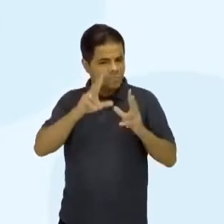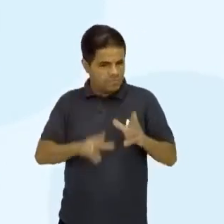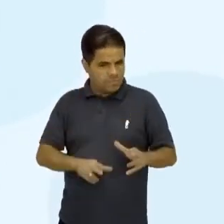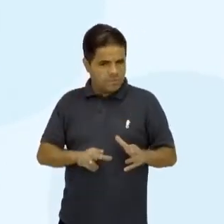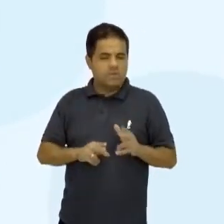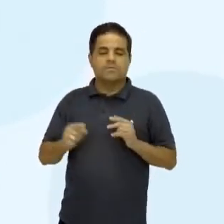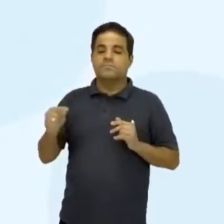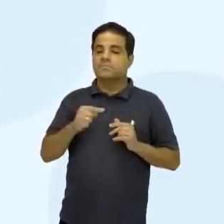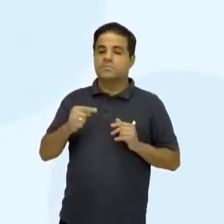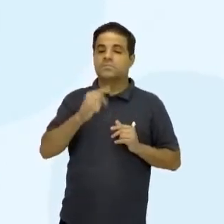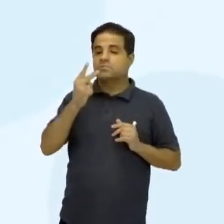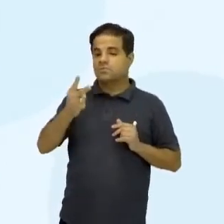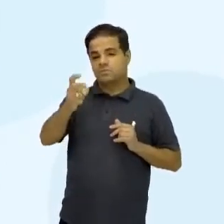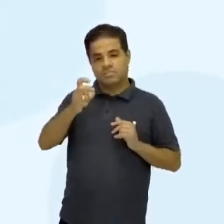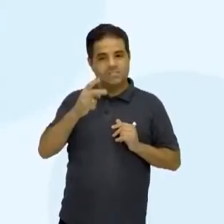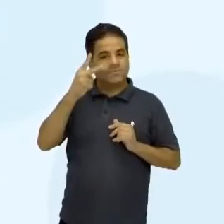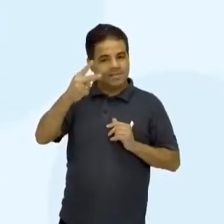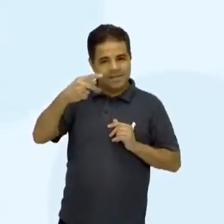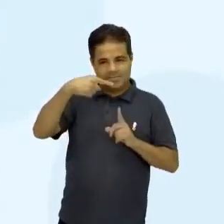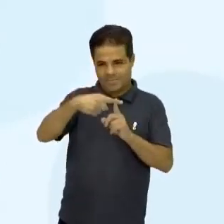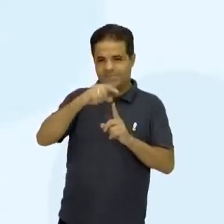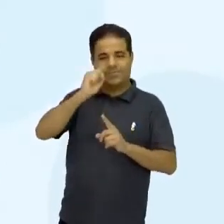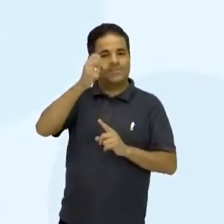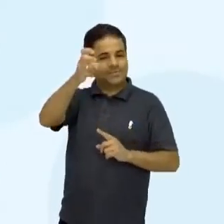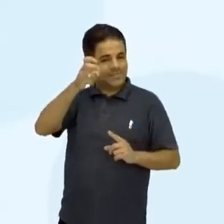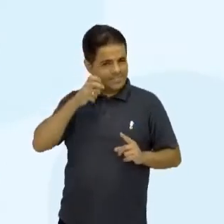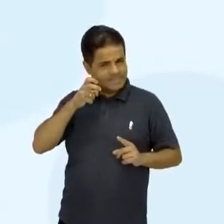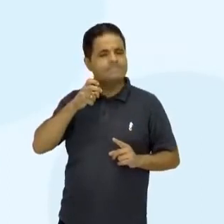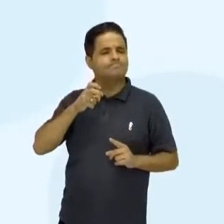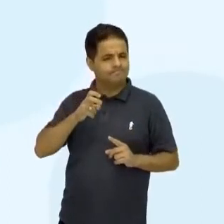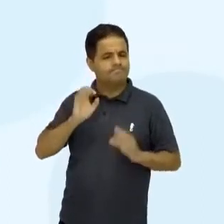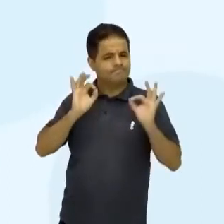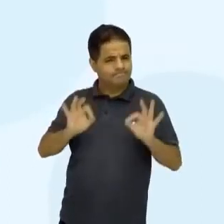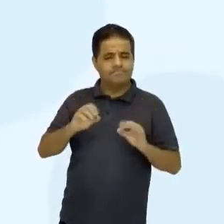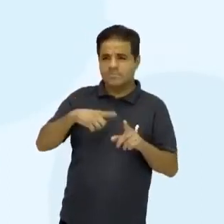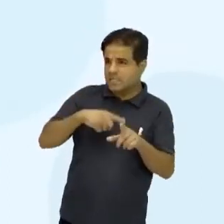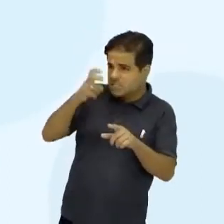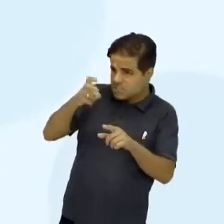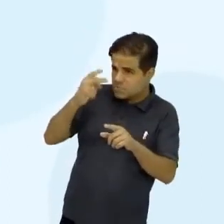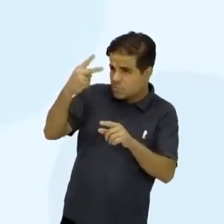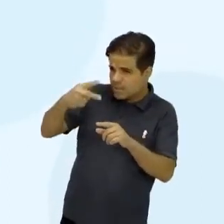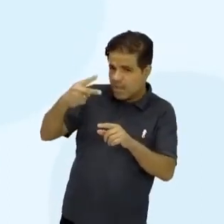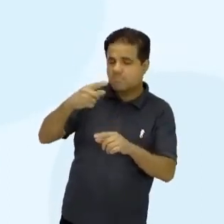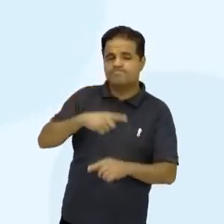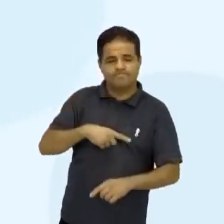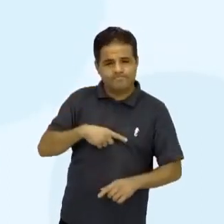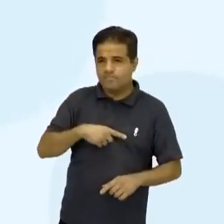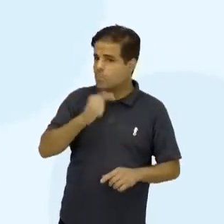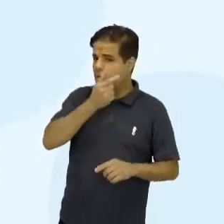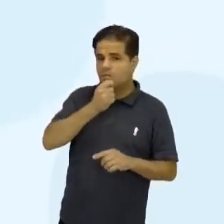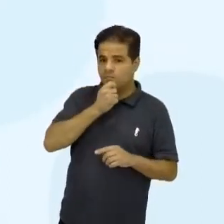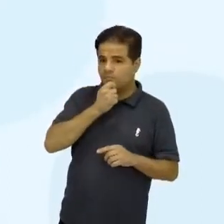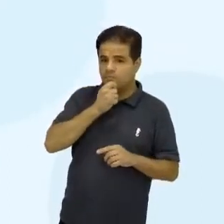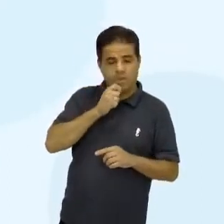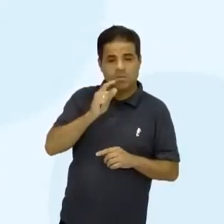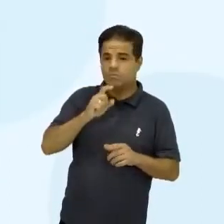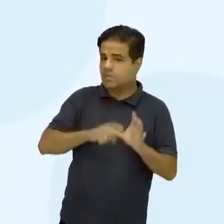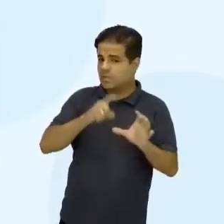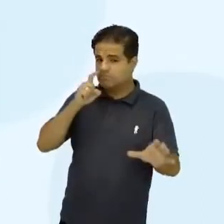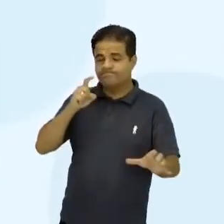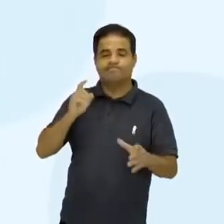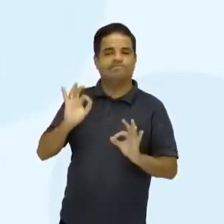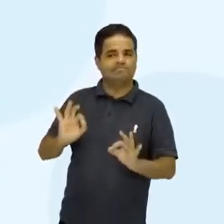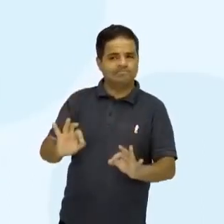a menos 2x² mais 8x. Opa, tem x², tem x, mas não tem o termo